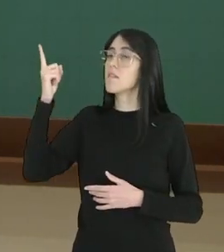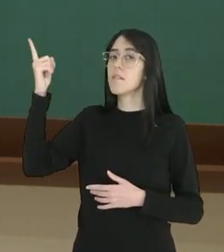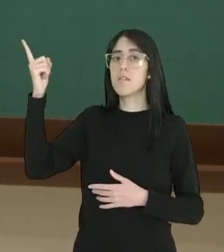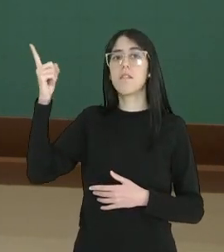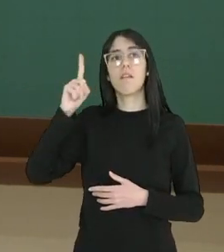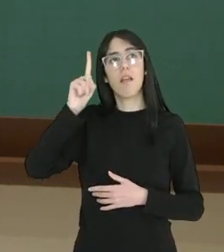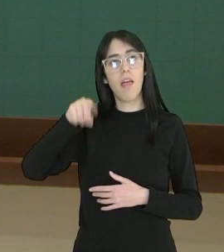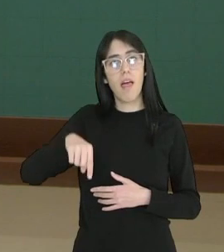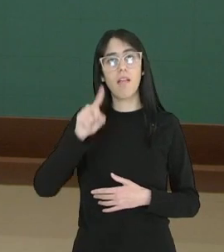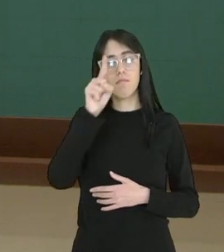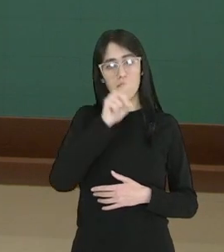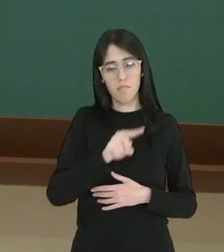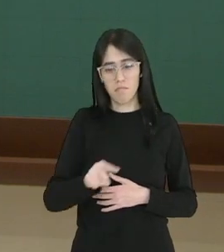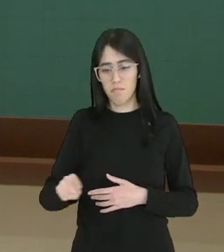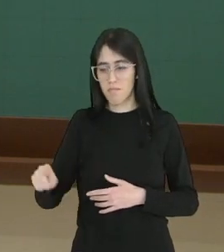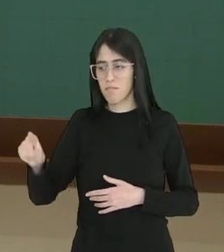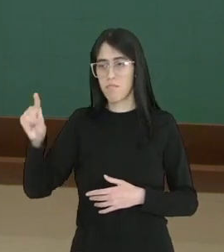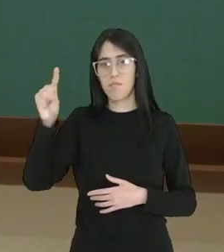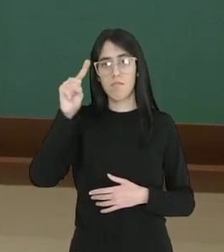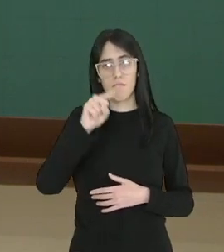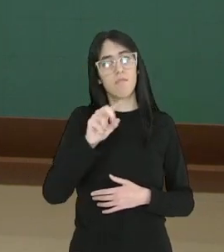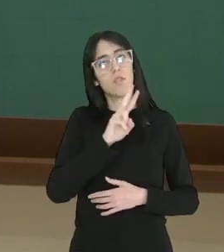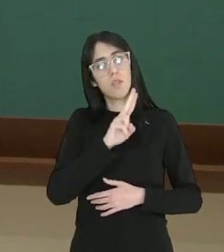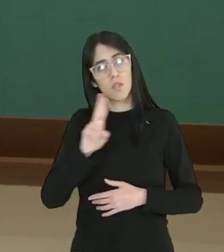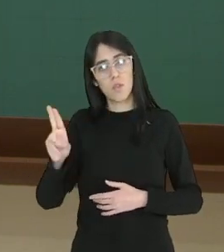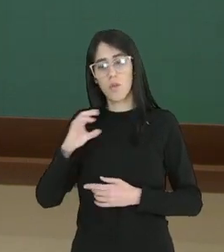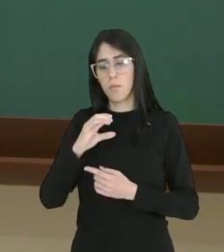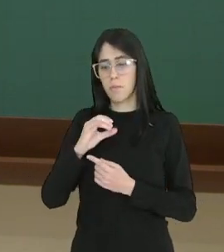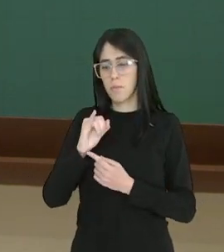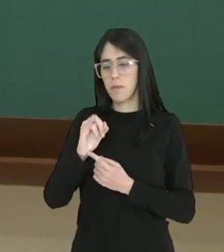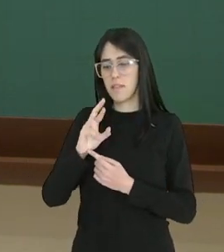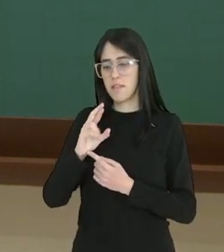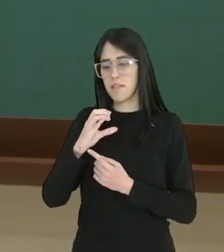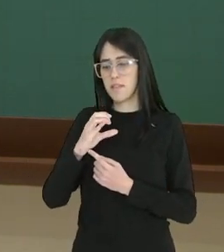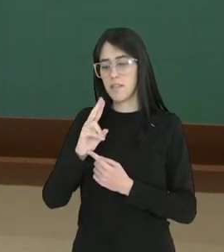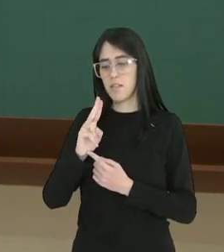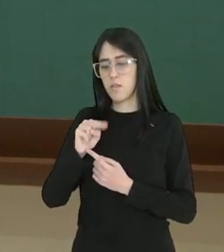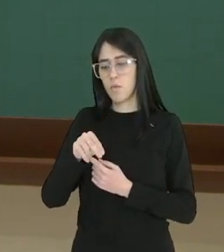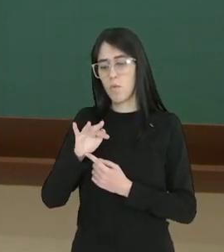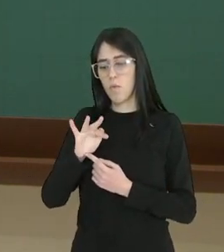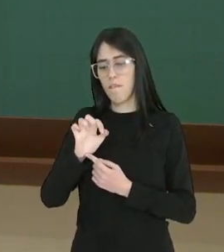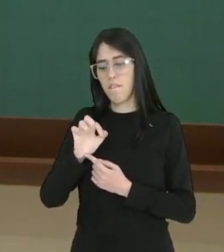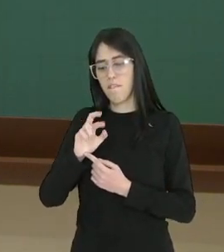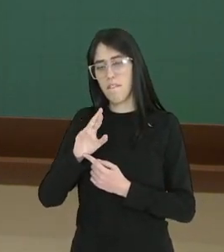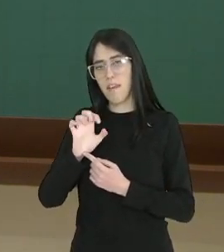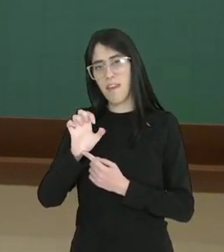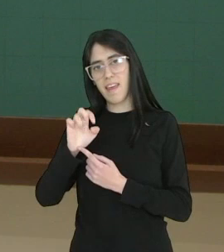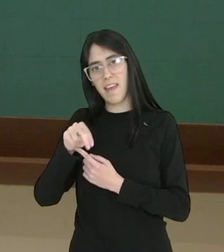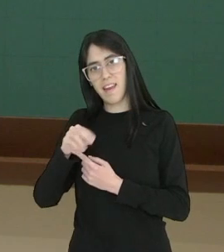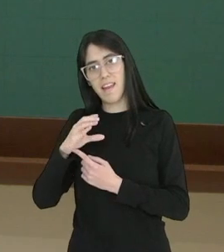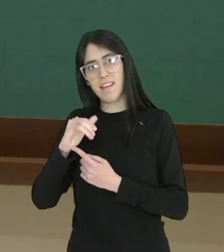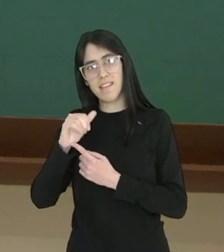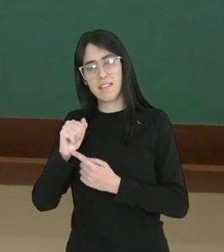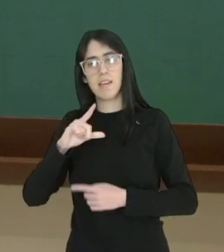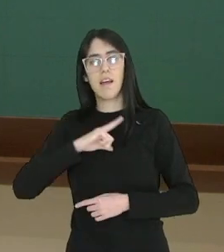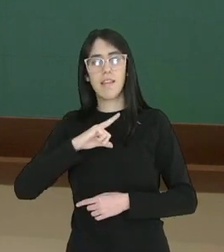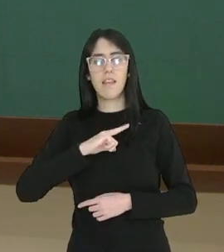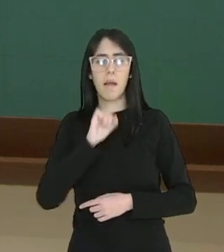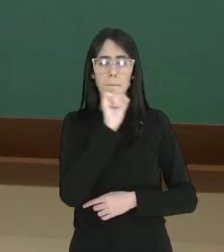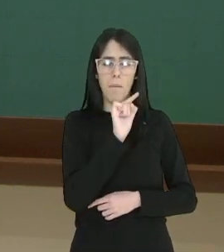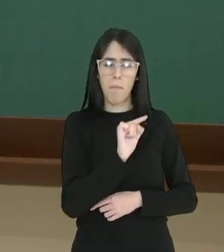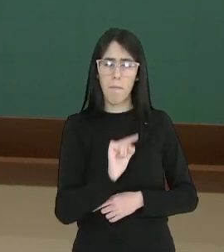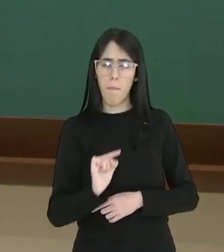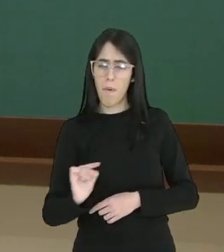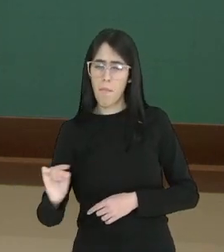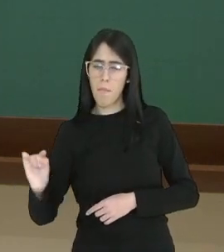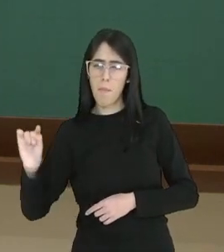linha aqui, formada por vários pontinhos. É como se eu tivesse tantos pontinhos aqui que